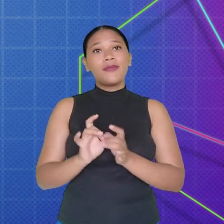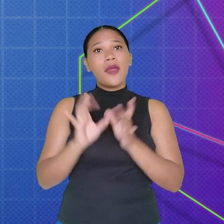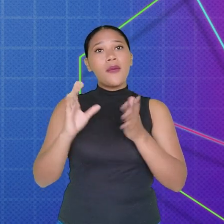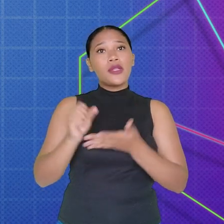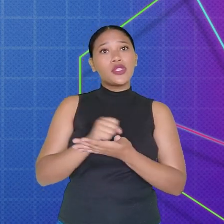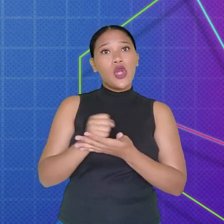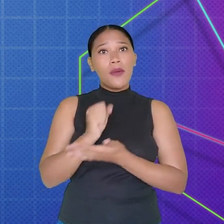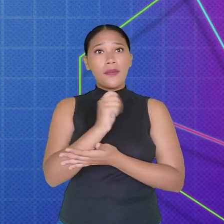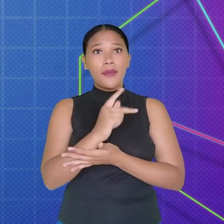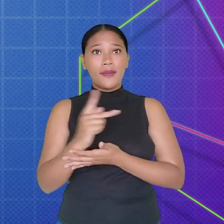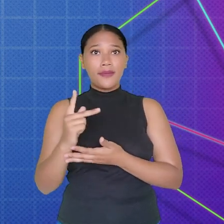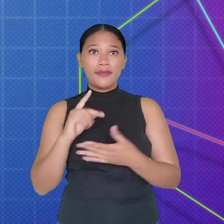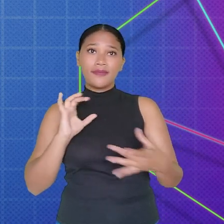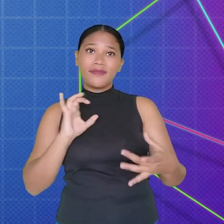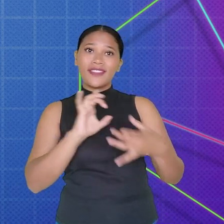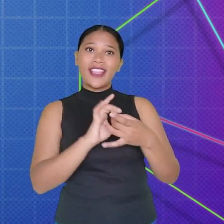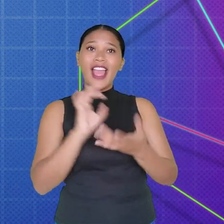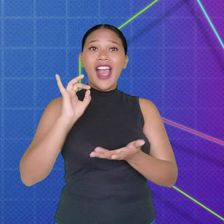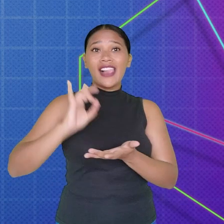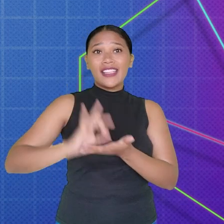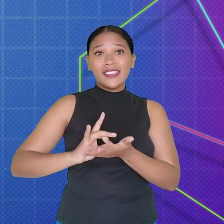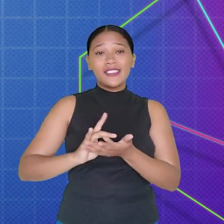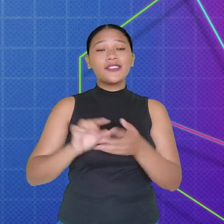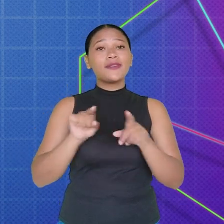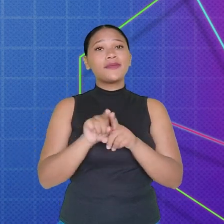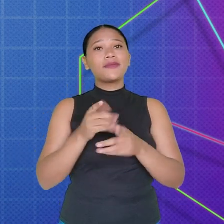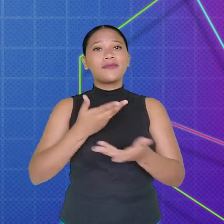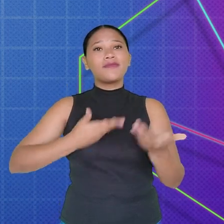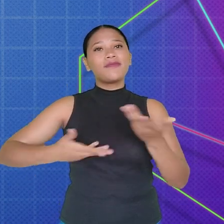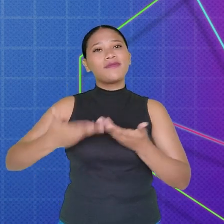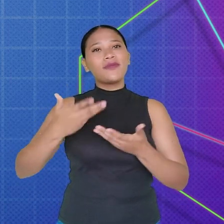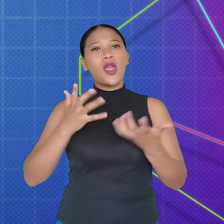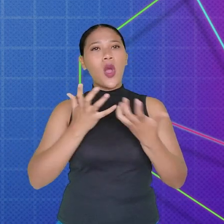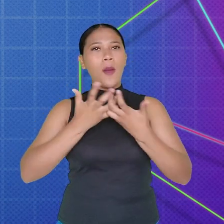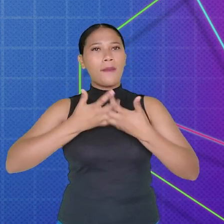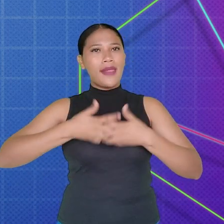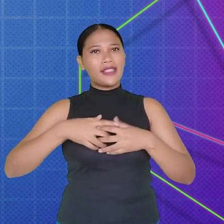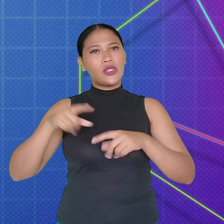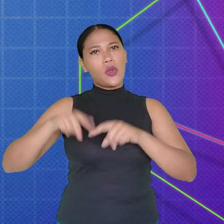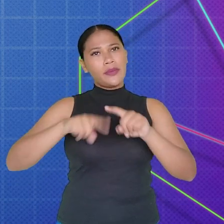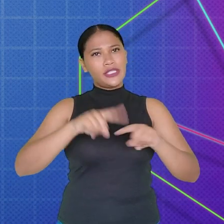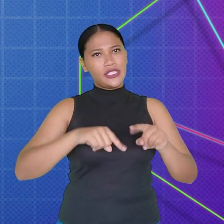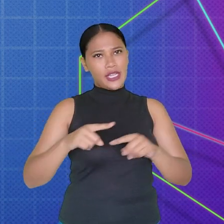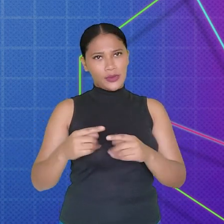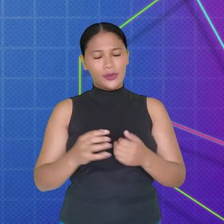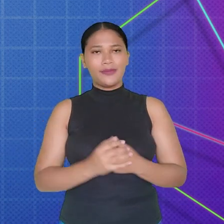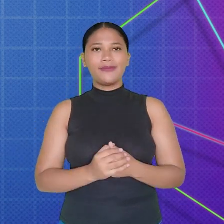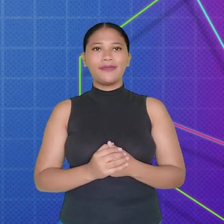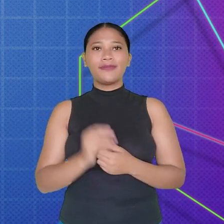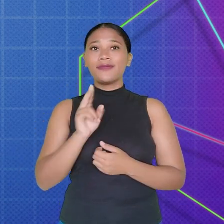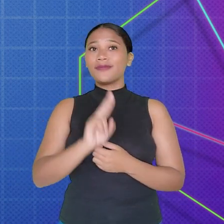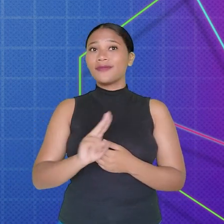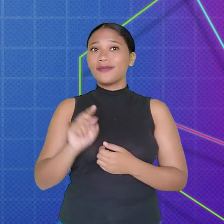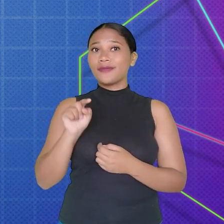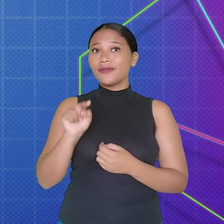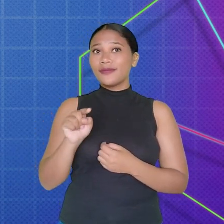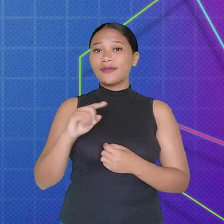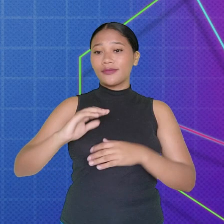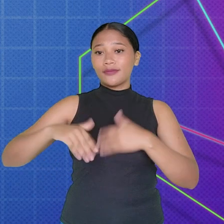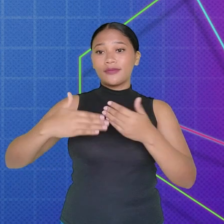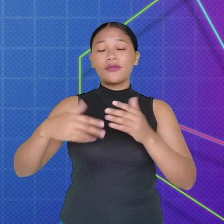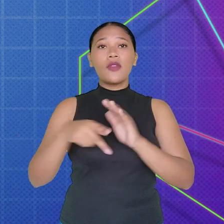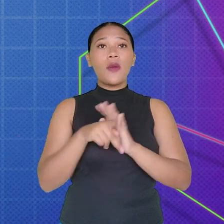permite criar jogos e aplicativos interativos, realistas e com interações complexas entre objetos. Com sua utilização,